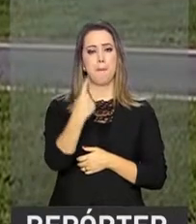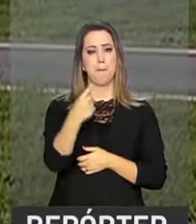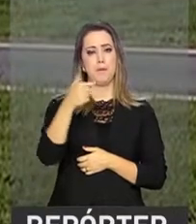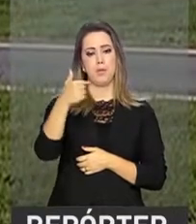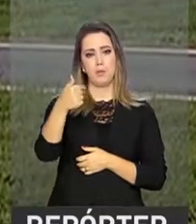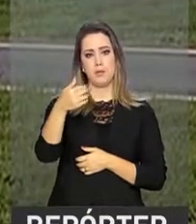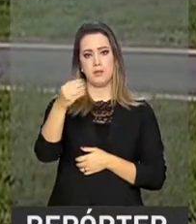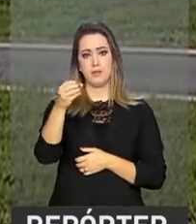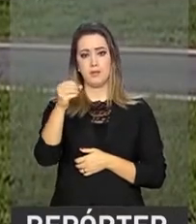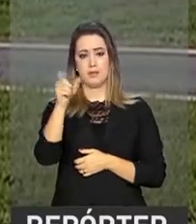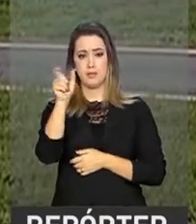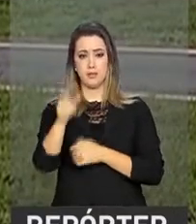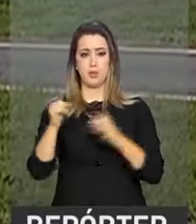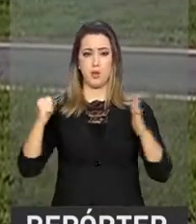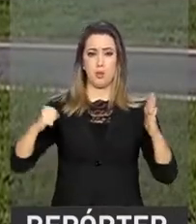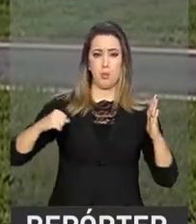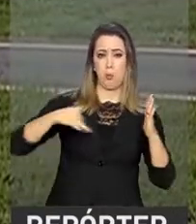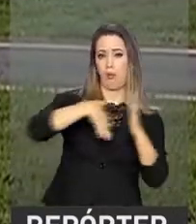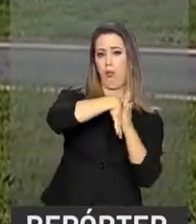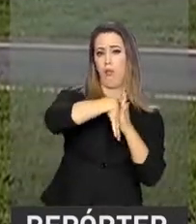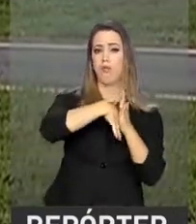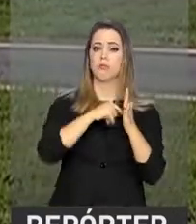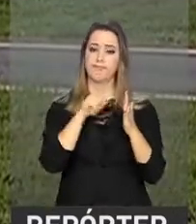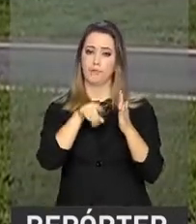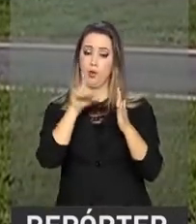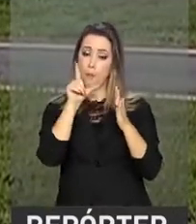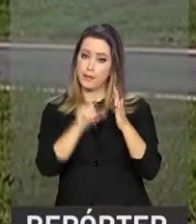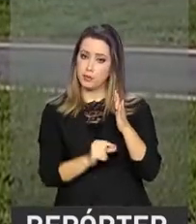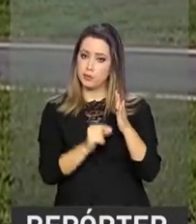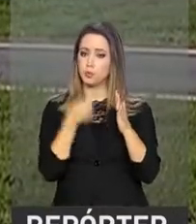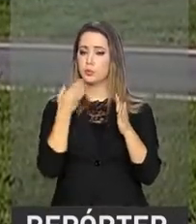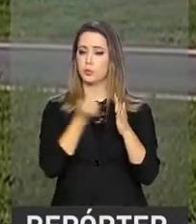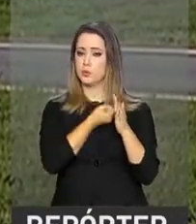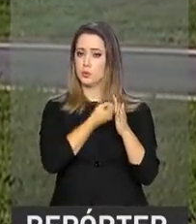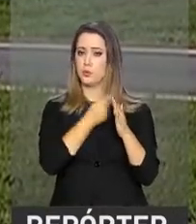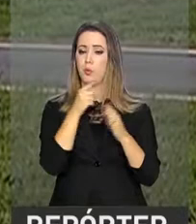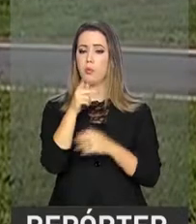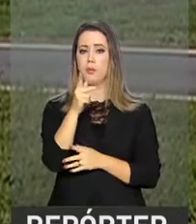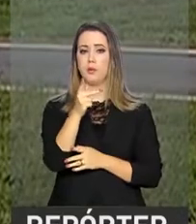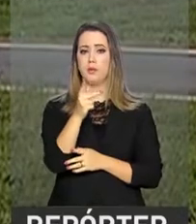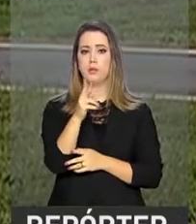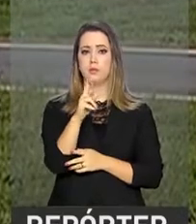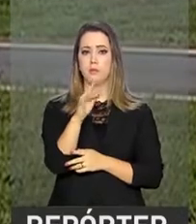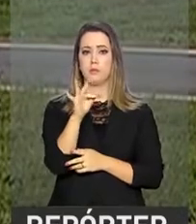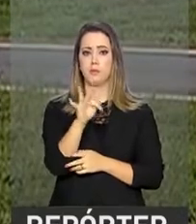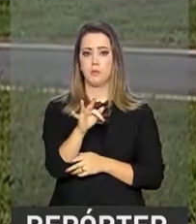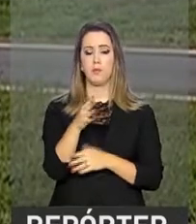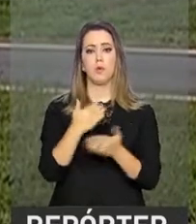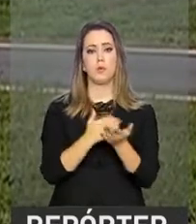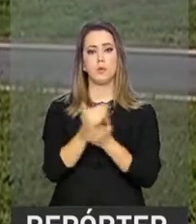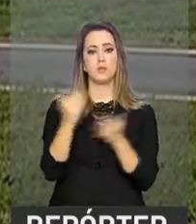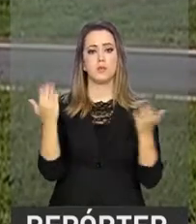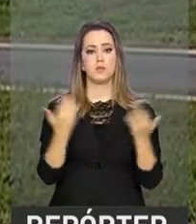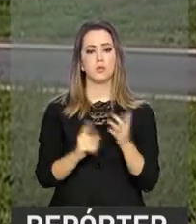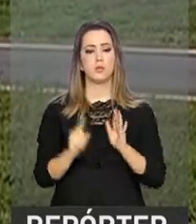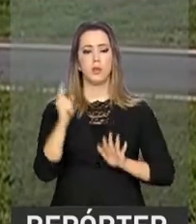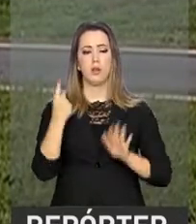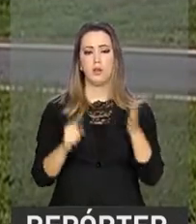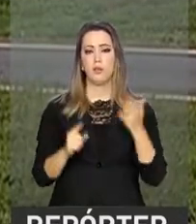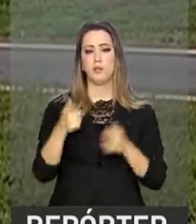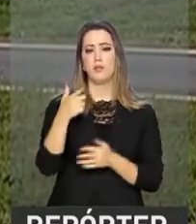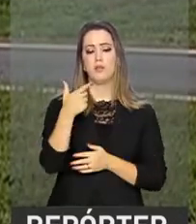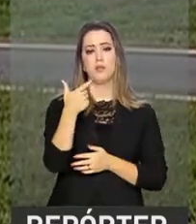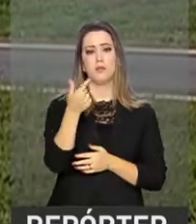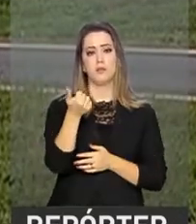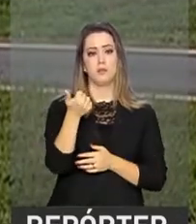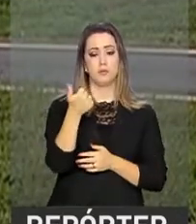1.700 acidentes. E para reduzir essa estatística, a PRF começa hoje a Operação Carnaval